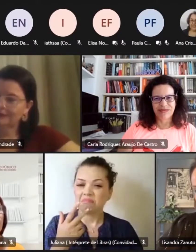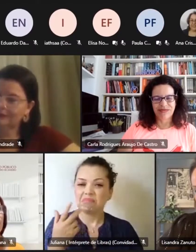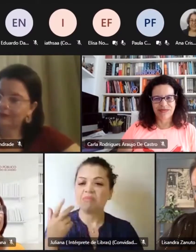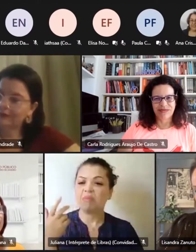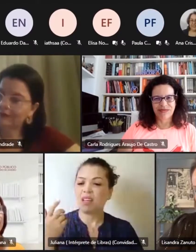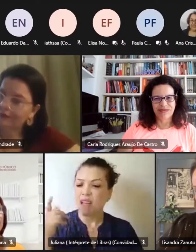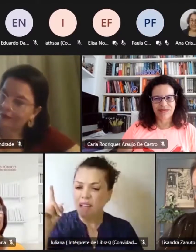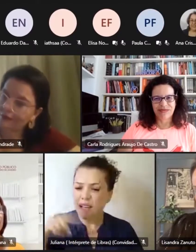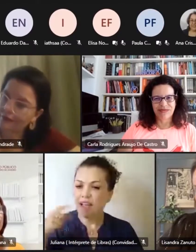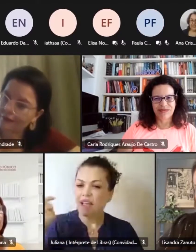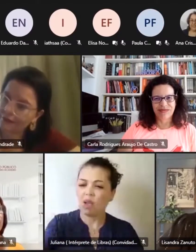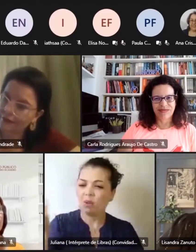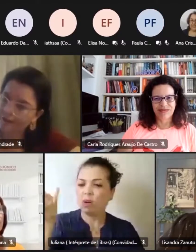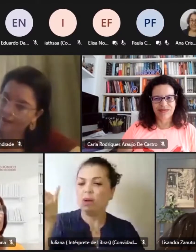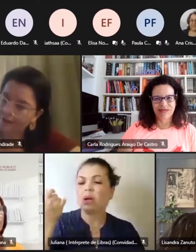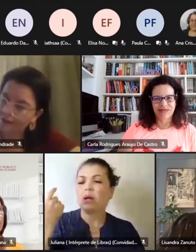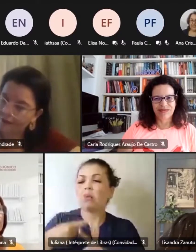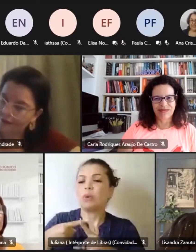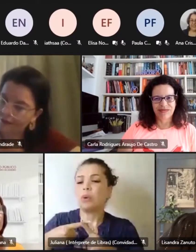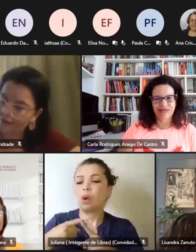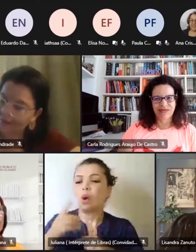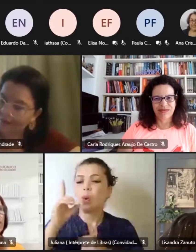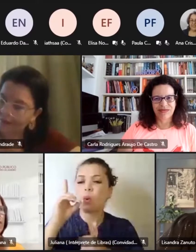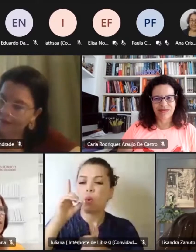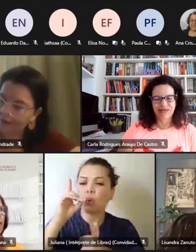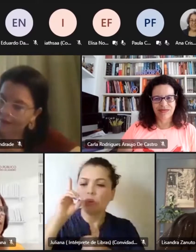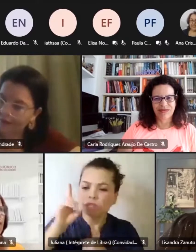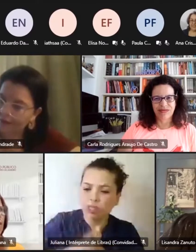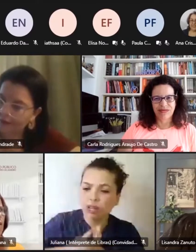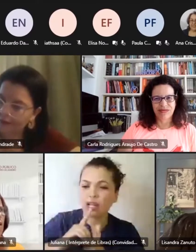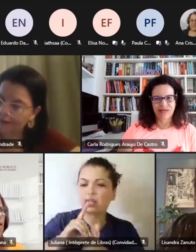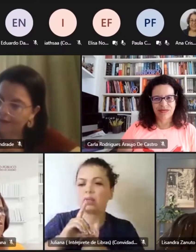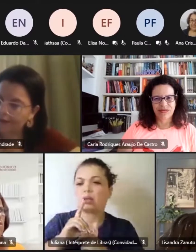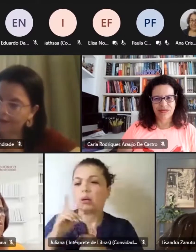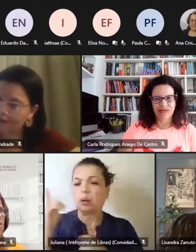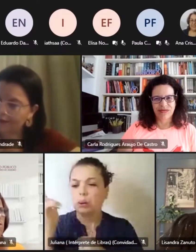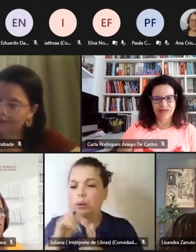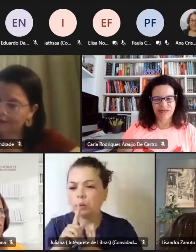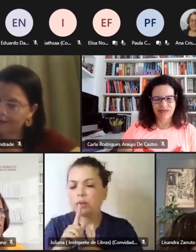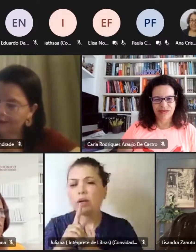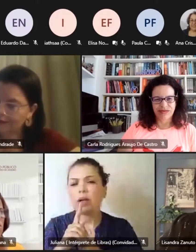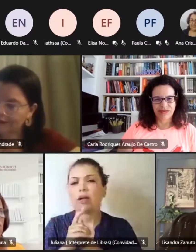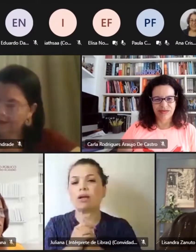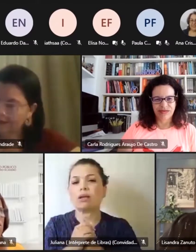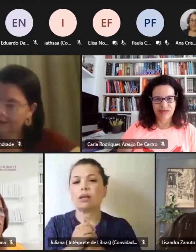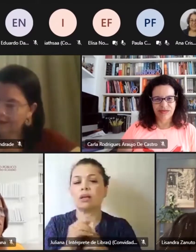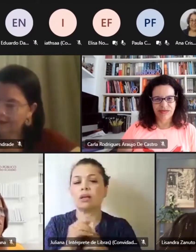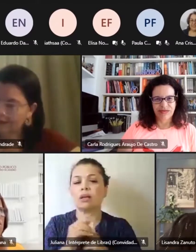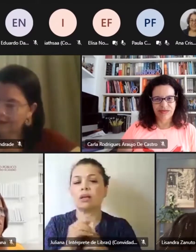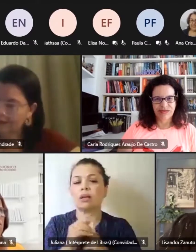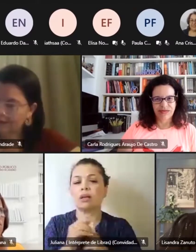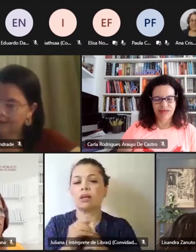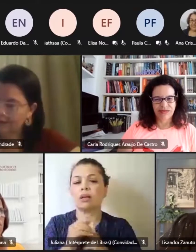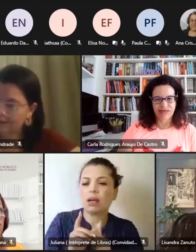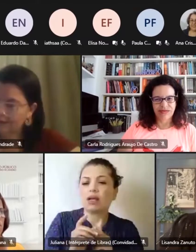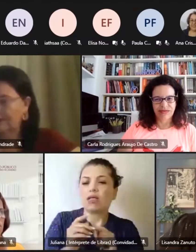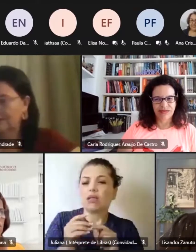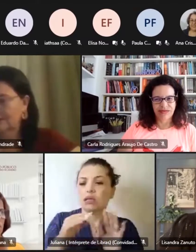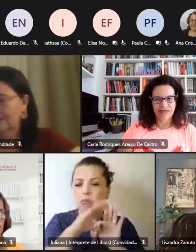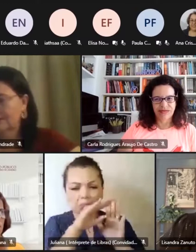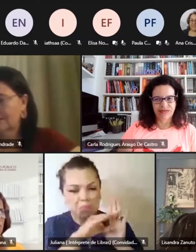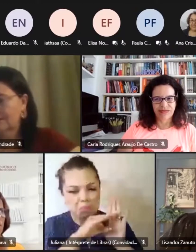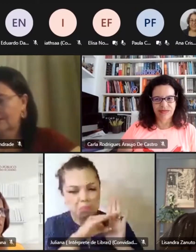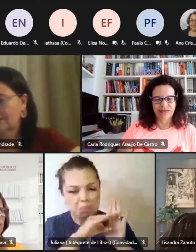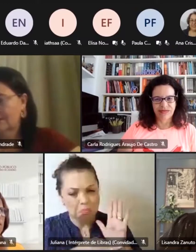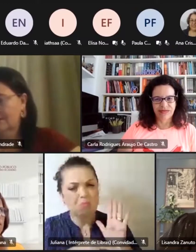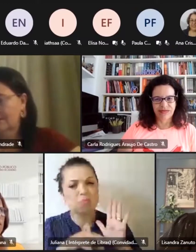para que os direitos eles sejam cada vez mais fortes, mais consolidados, mais normatizados e que a gente